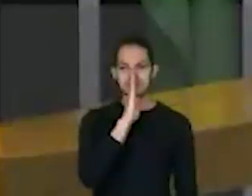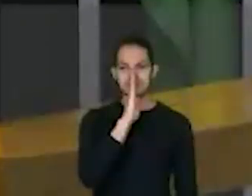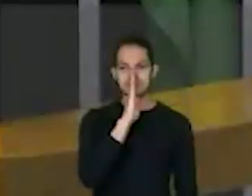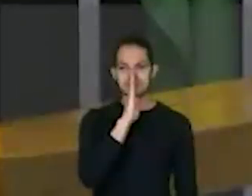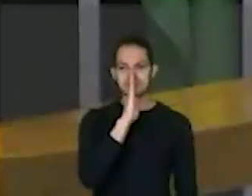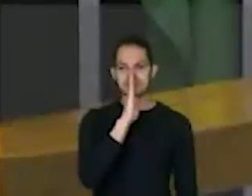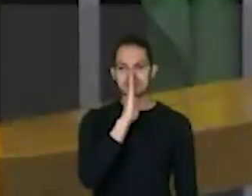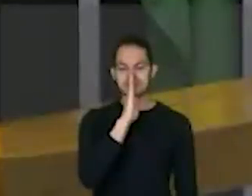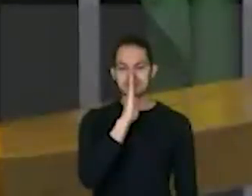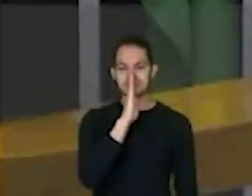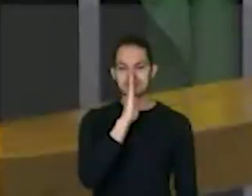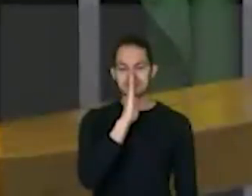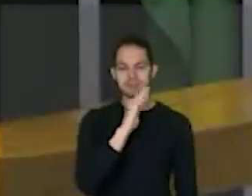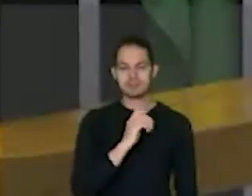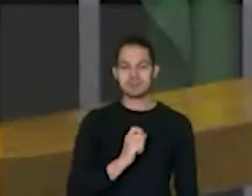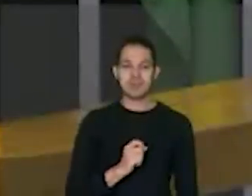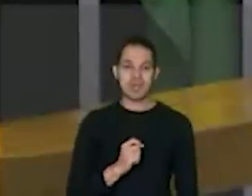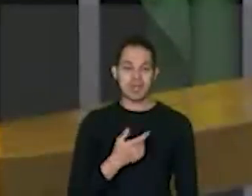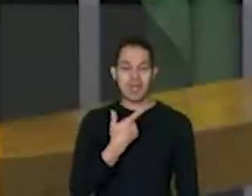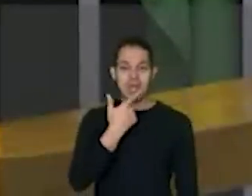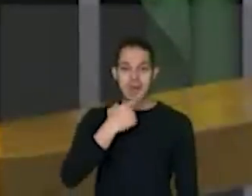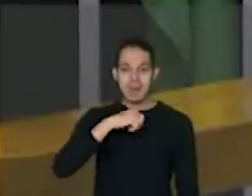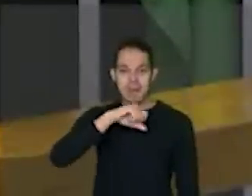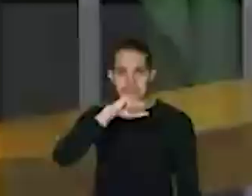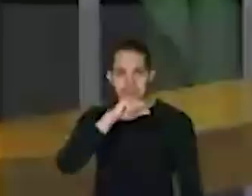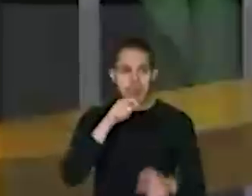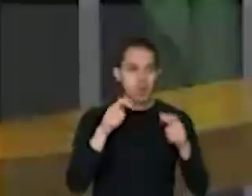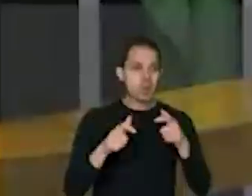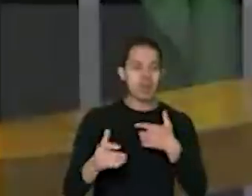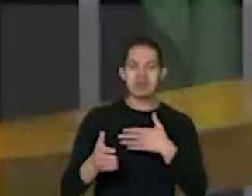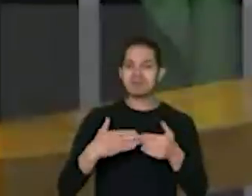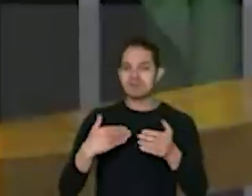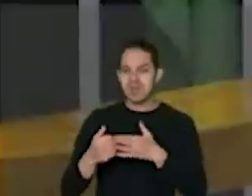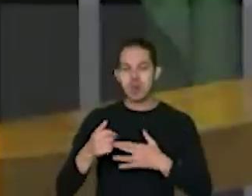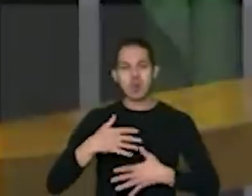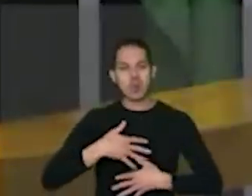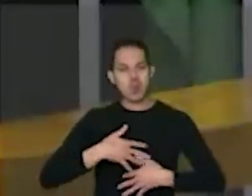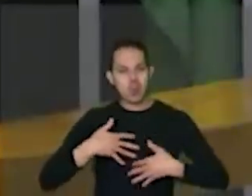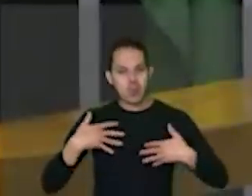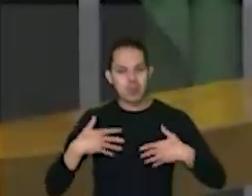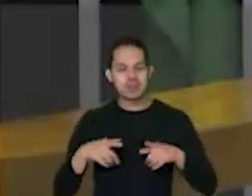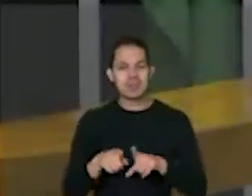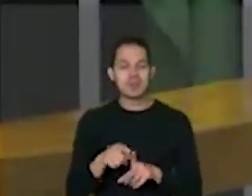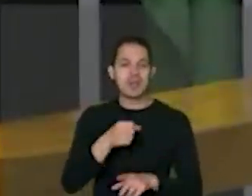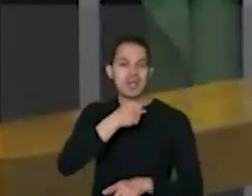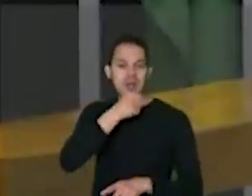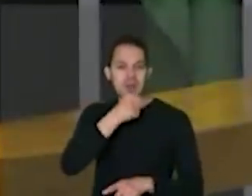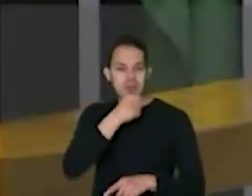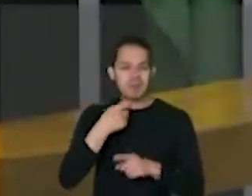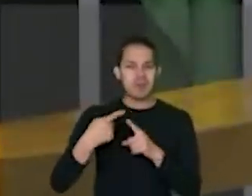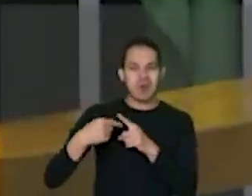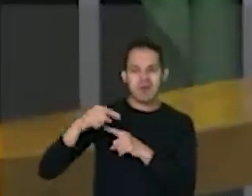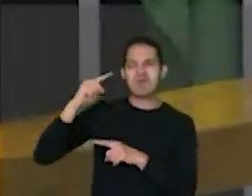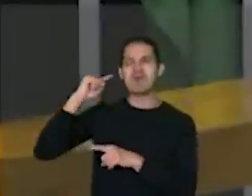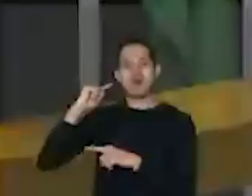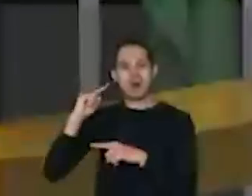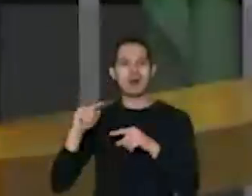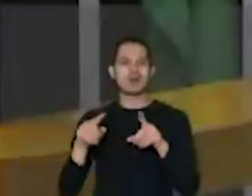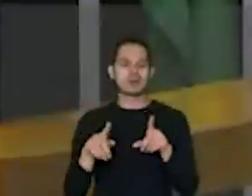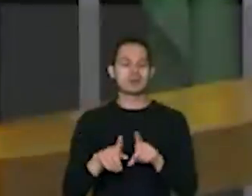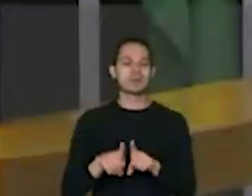o pai tiver ele tá orgulhoso não só meu pai como meu bisavô meu avô e